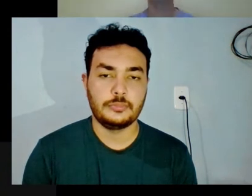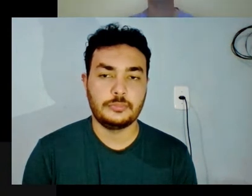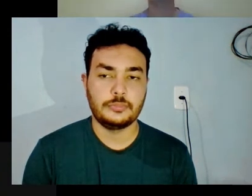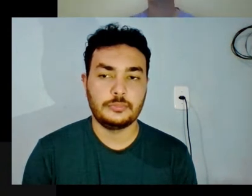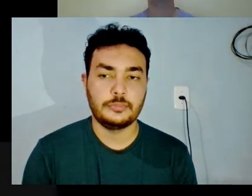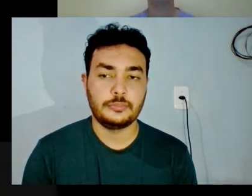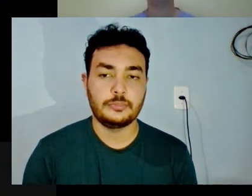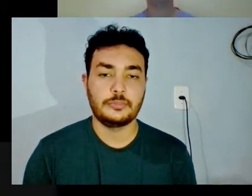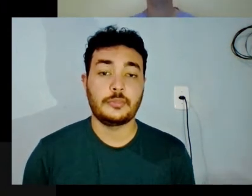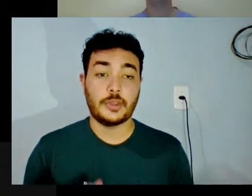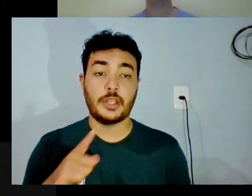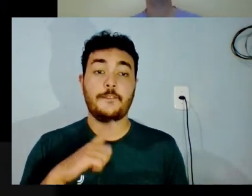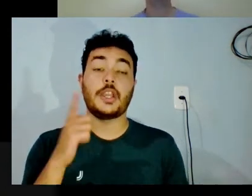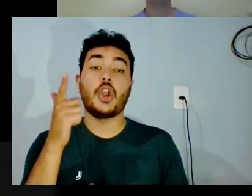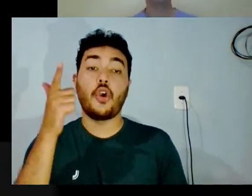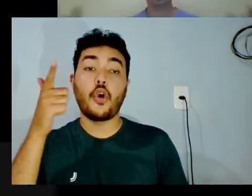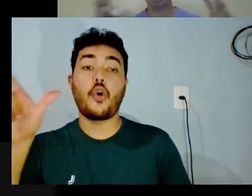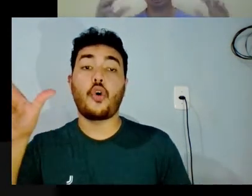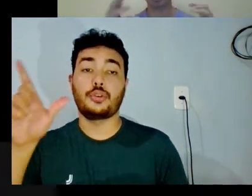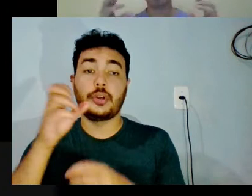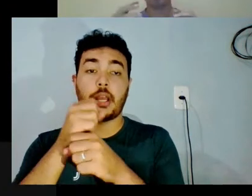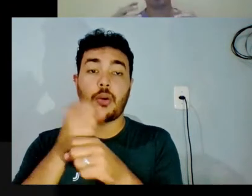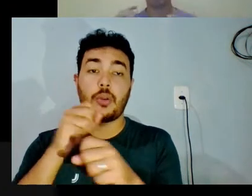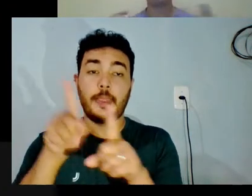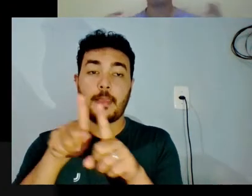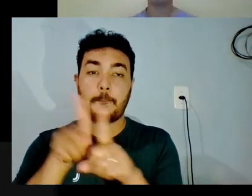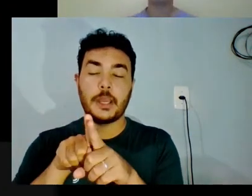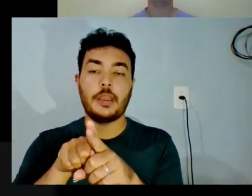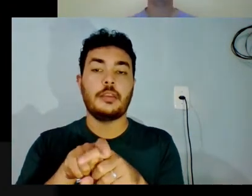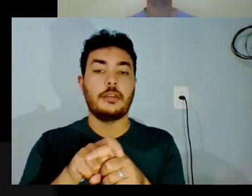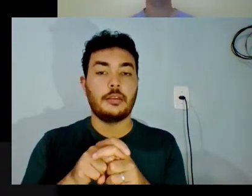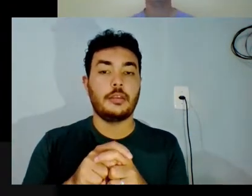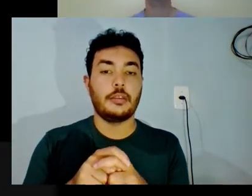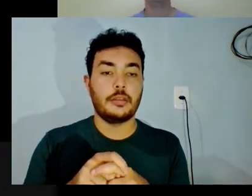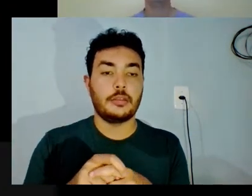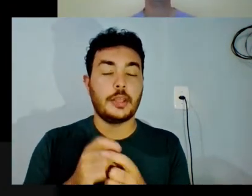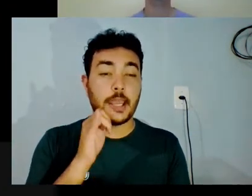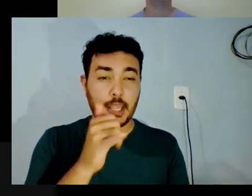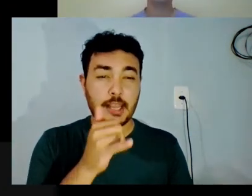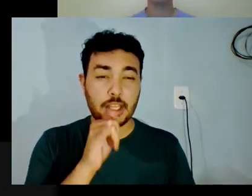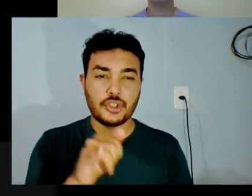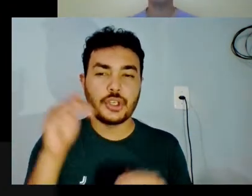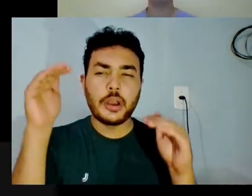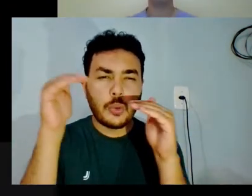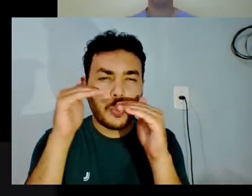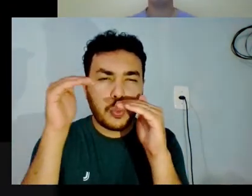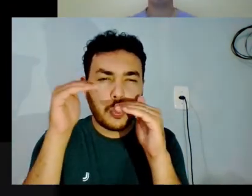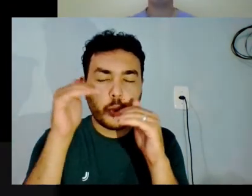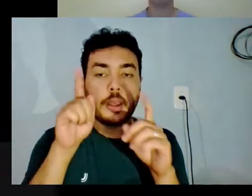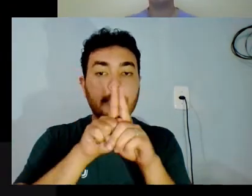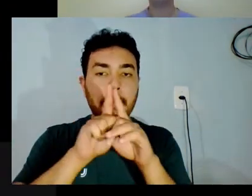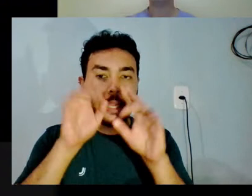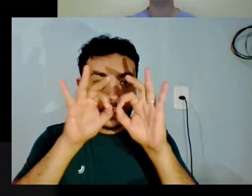né, levando a maiores aproximações, ou seja, que a energia estava bem mais próxima e o comprimento da ligação também bem mais